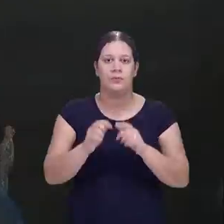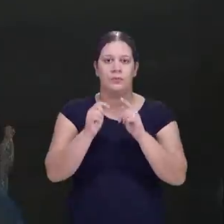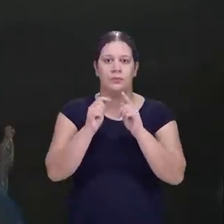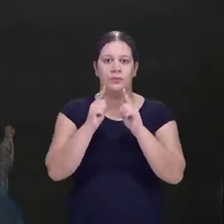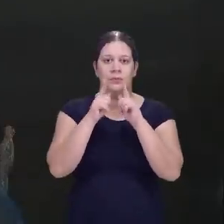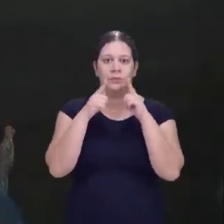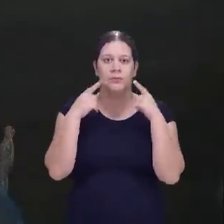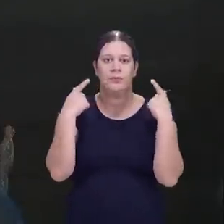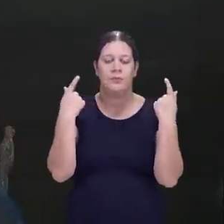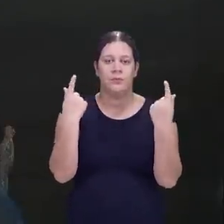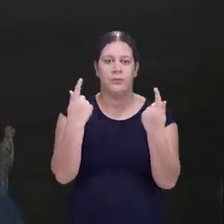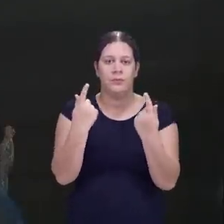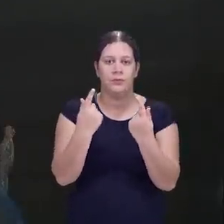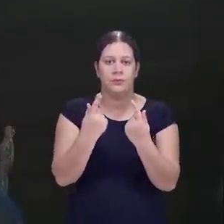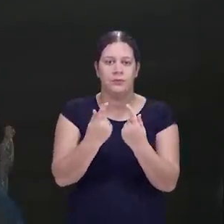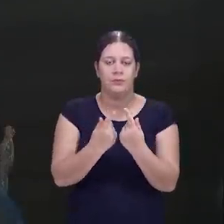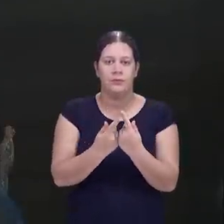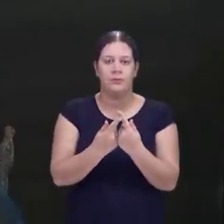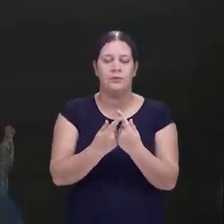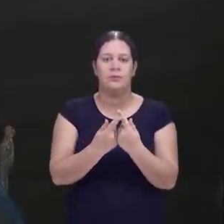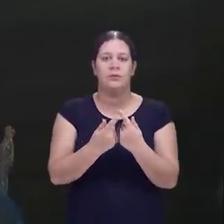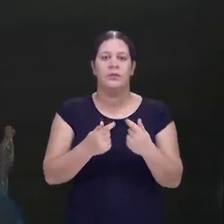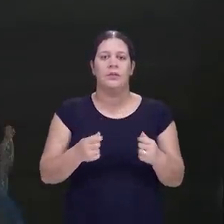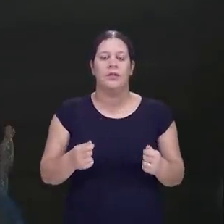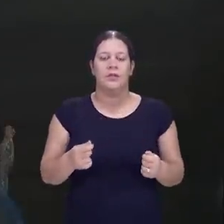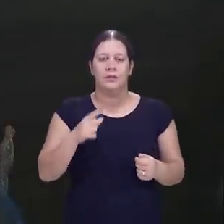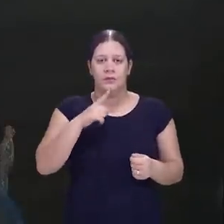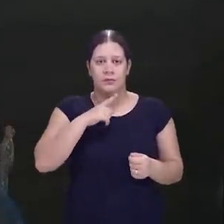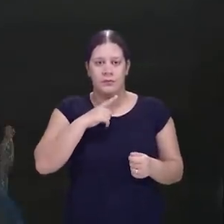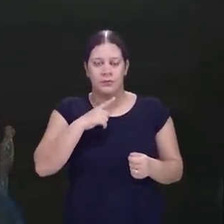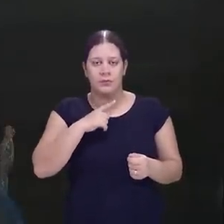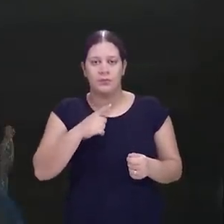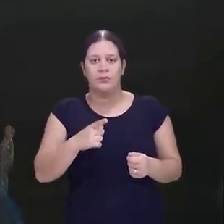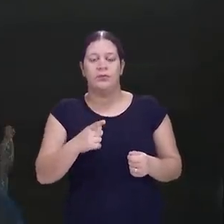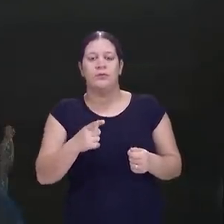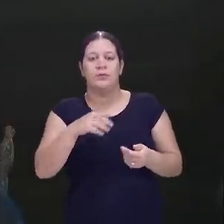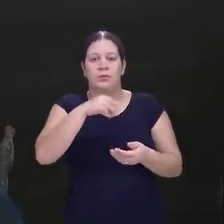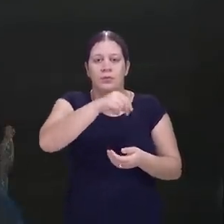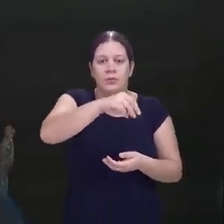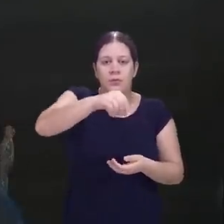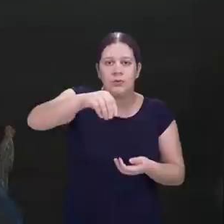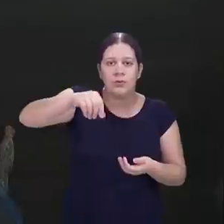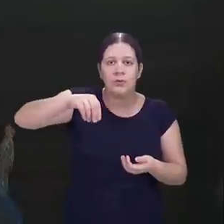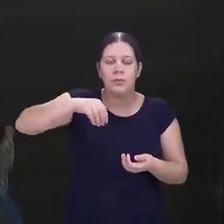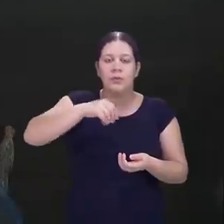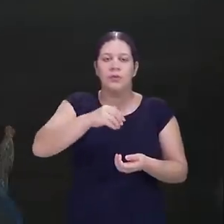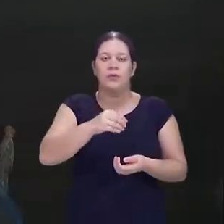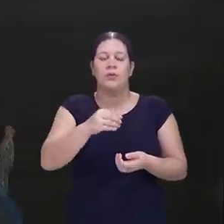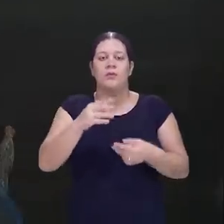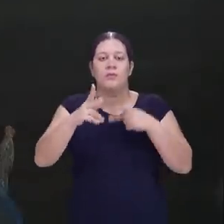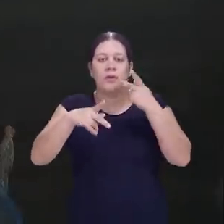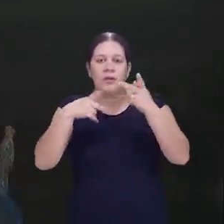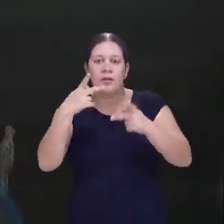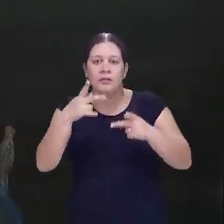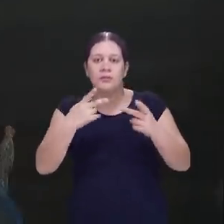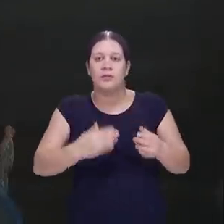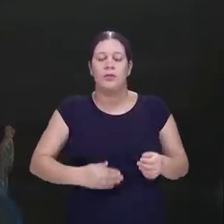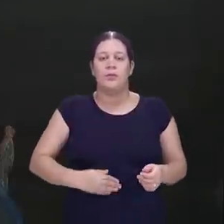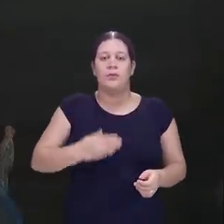um agrupamento de um monte de gente lá que comesse um determinado tipo de esfirra, um tempero, que falasse o árabe e